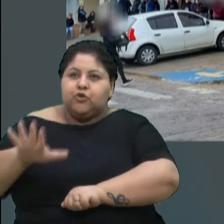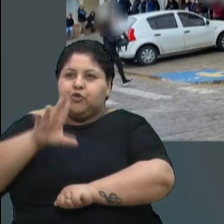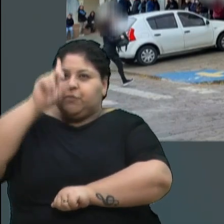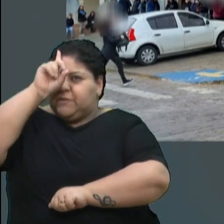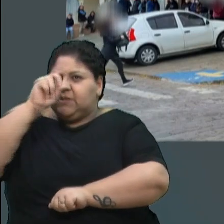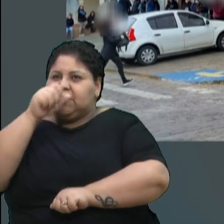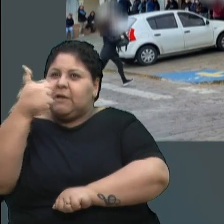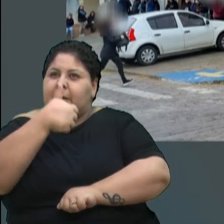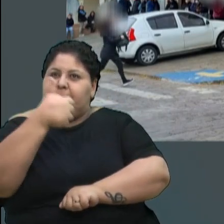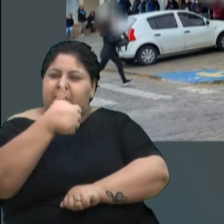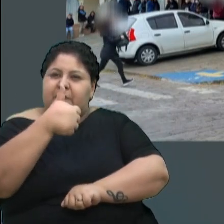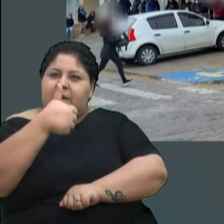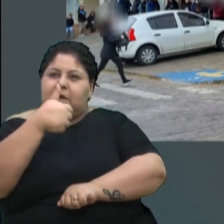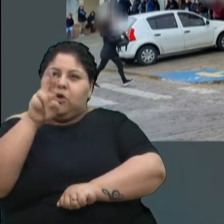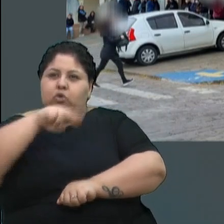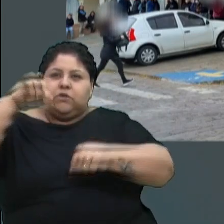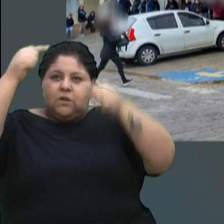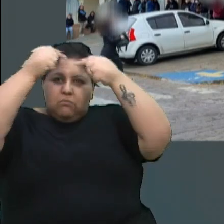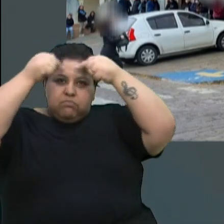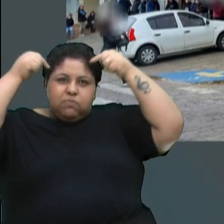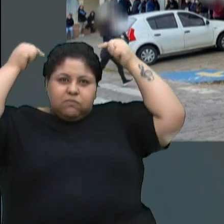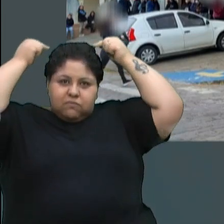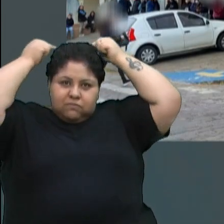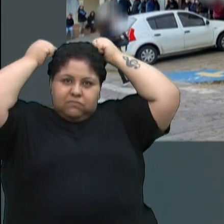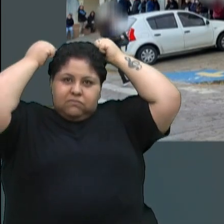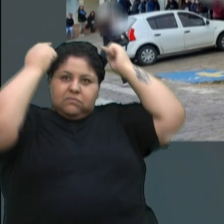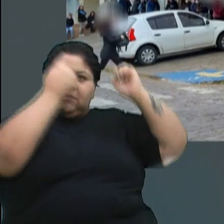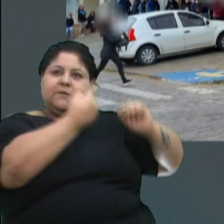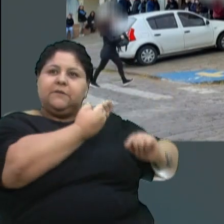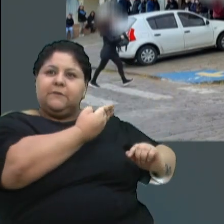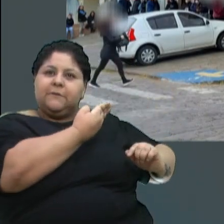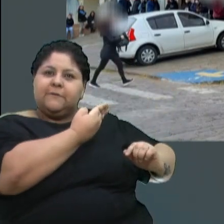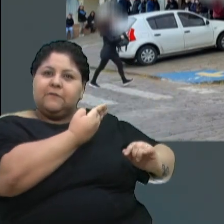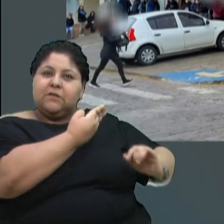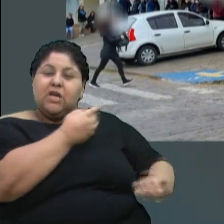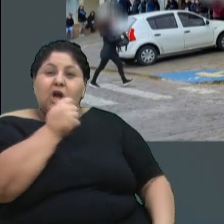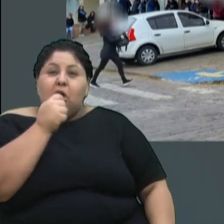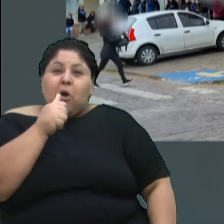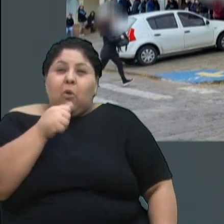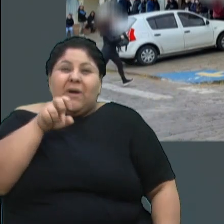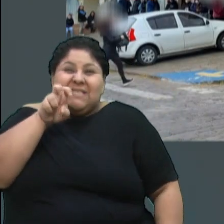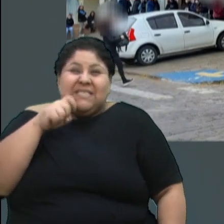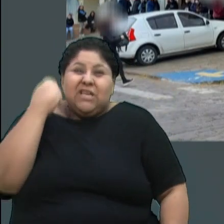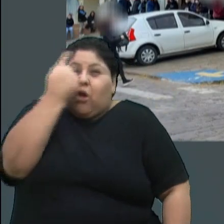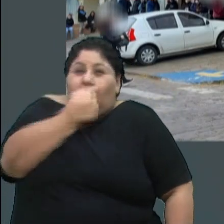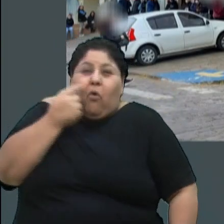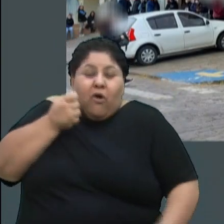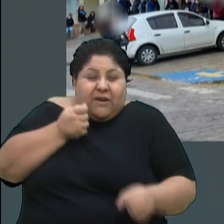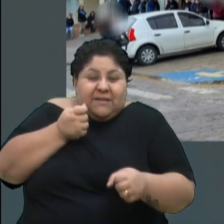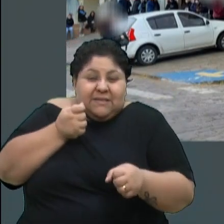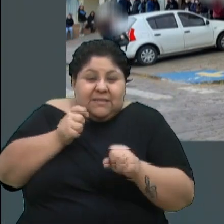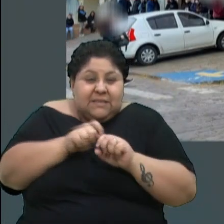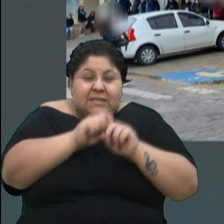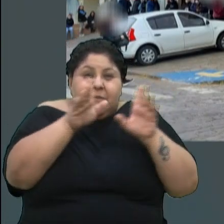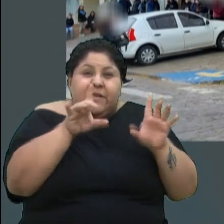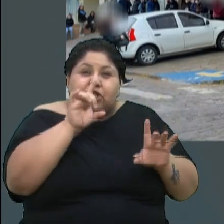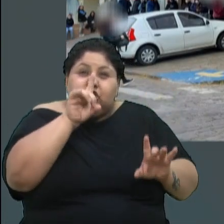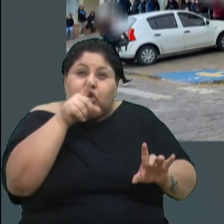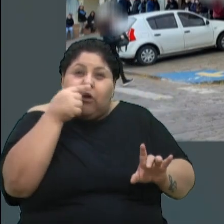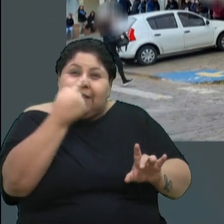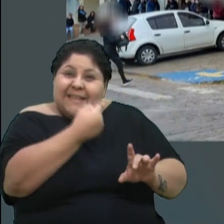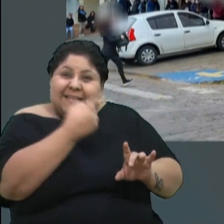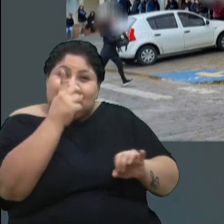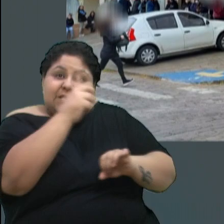aqui é de toquinha ali ó sentada no mureta gente faz 5 hor da manhã para essa fila só nesse dia aí ó ó